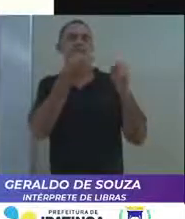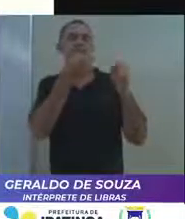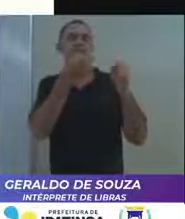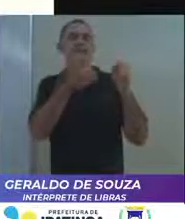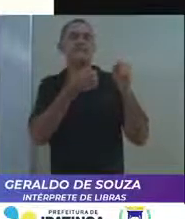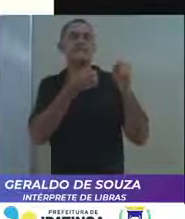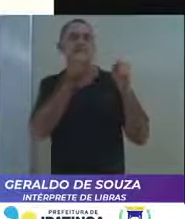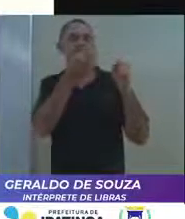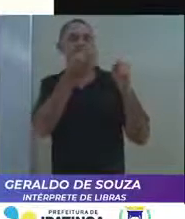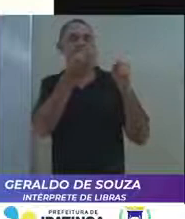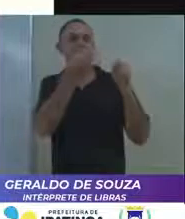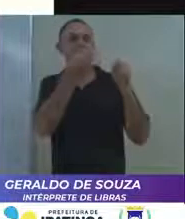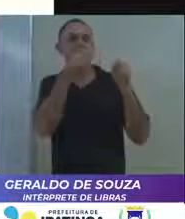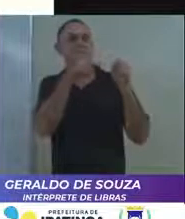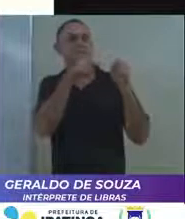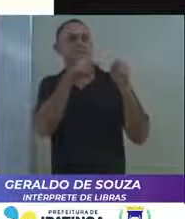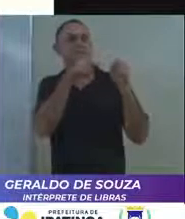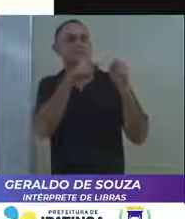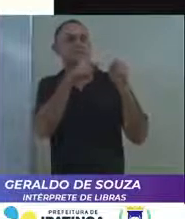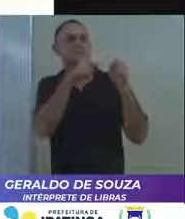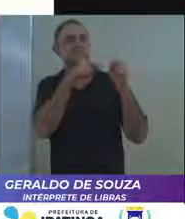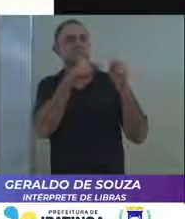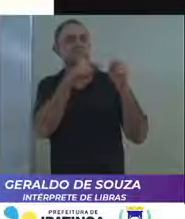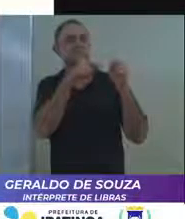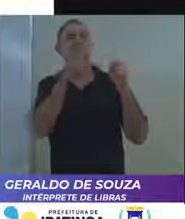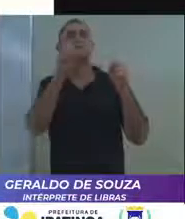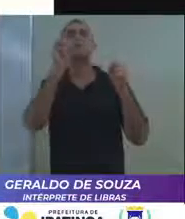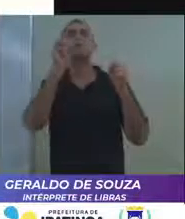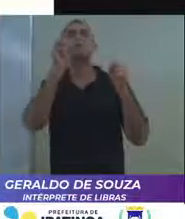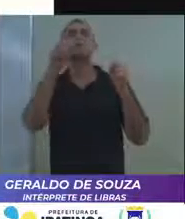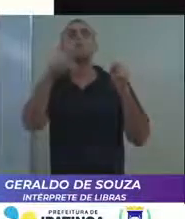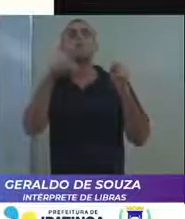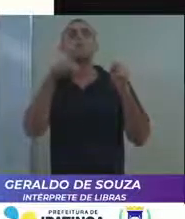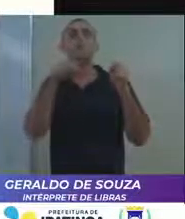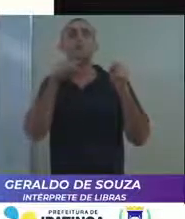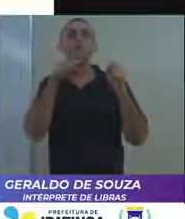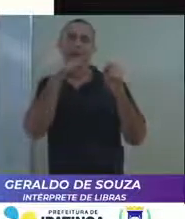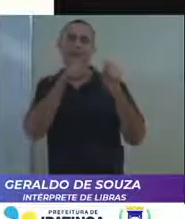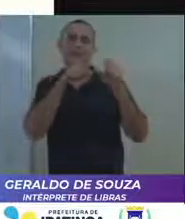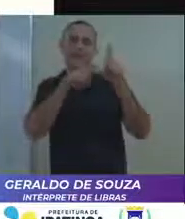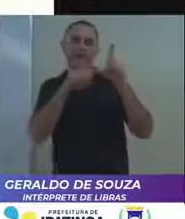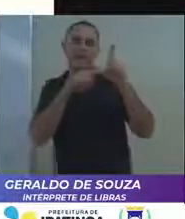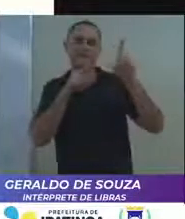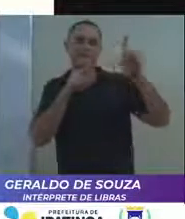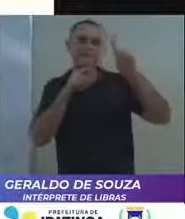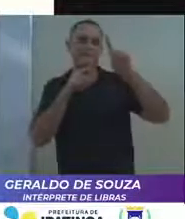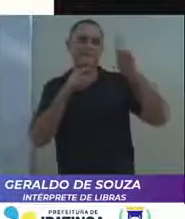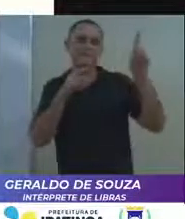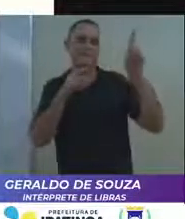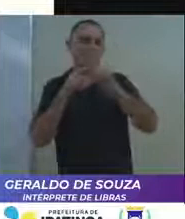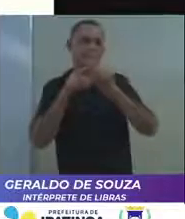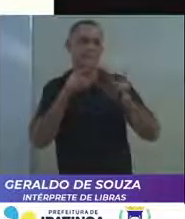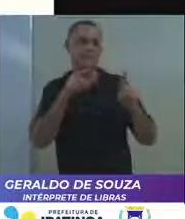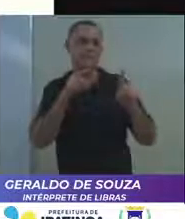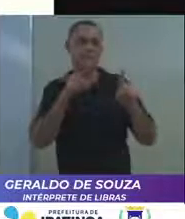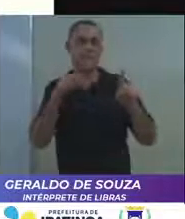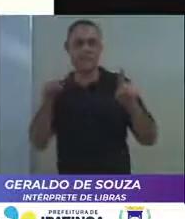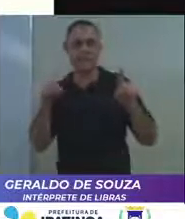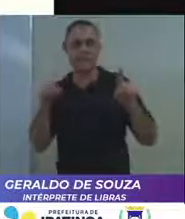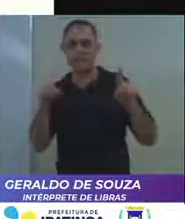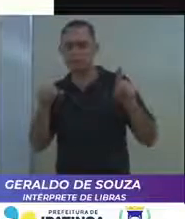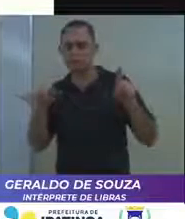Pelo tempo que conseguir. Emite o som da letra Z. E aí, ele vai fazer um cálculo que ele vai